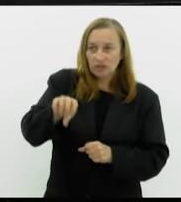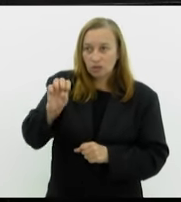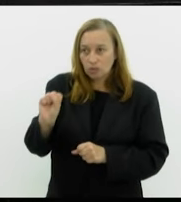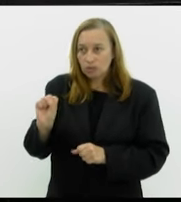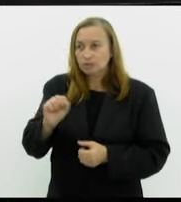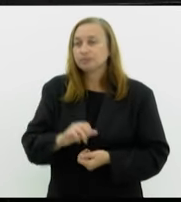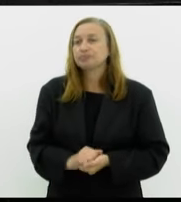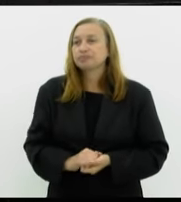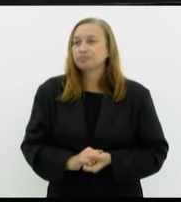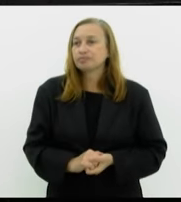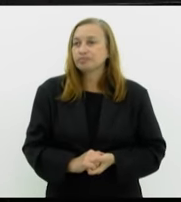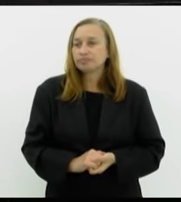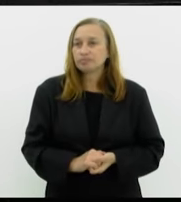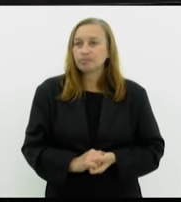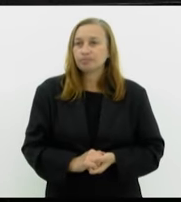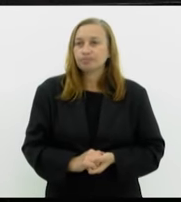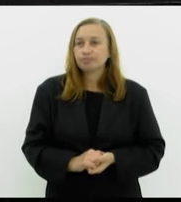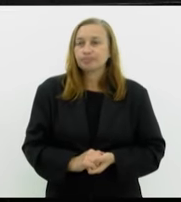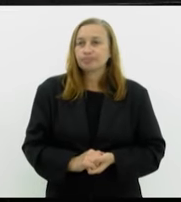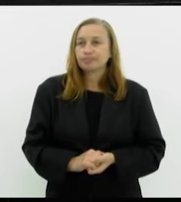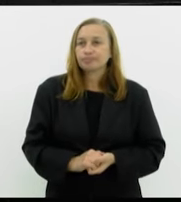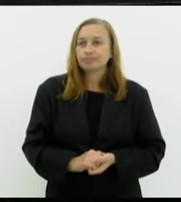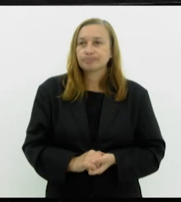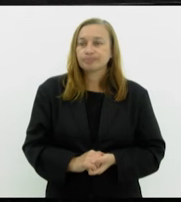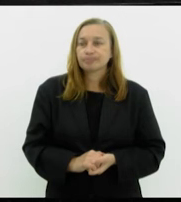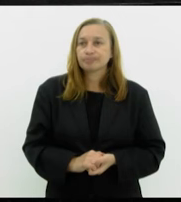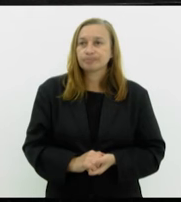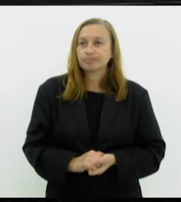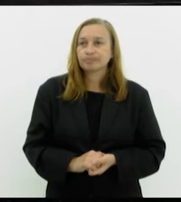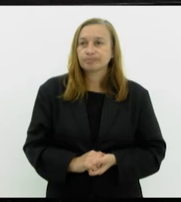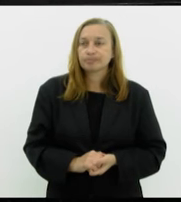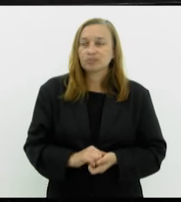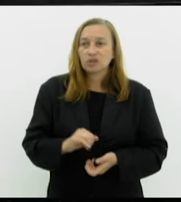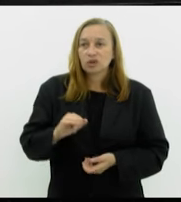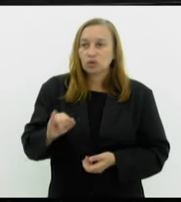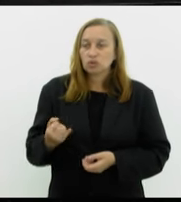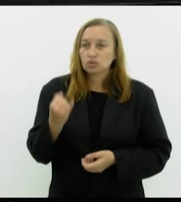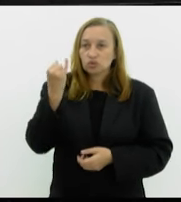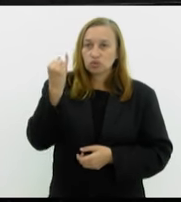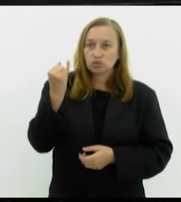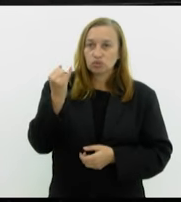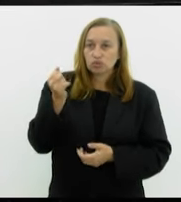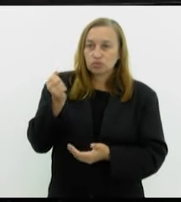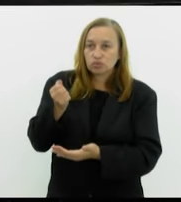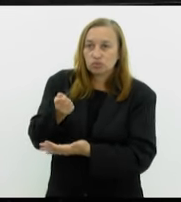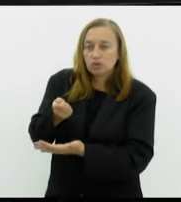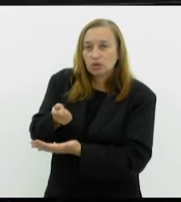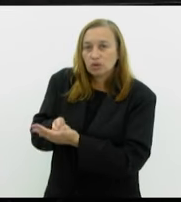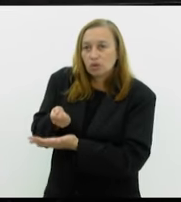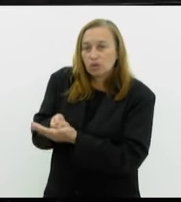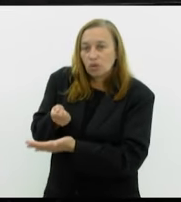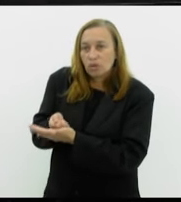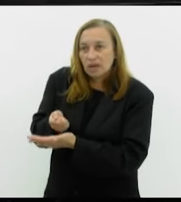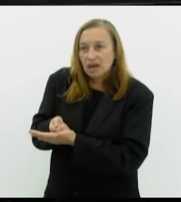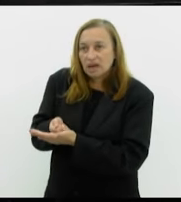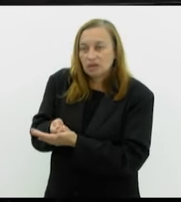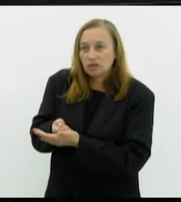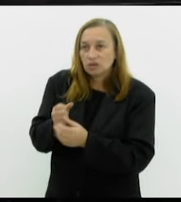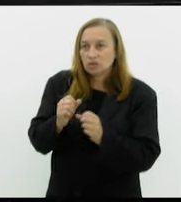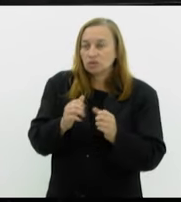98. Porque os juros que vêm sendo cobrados desde